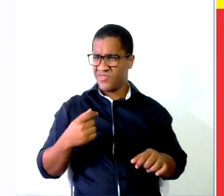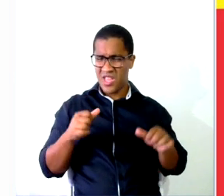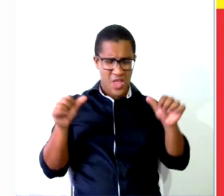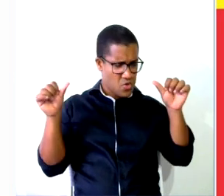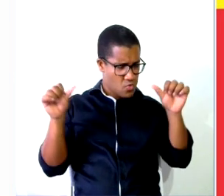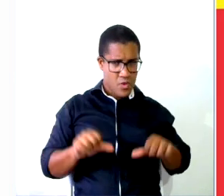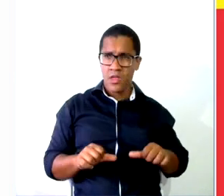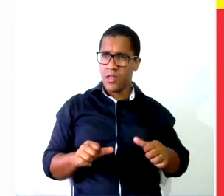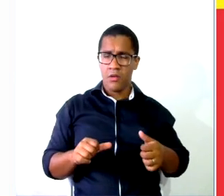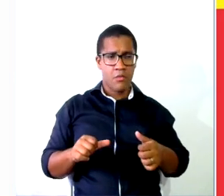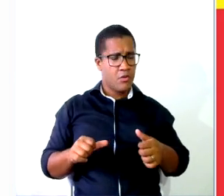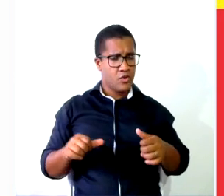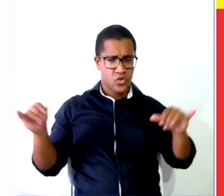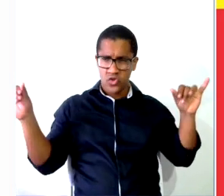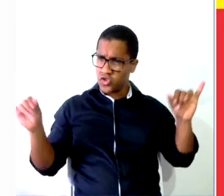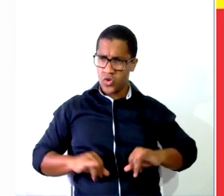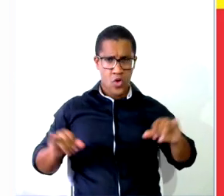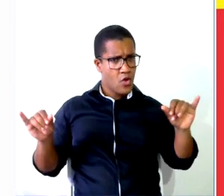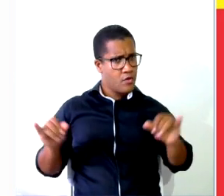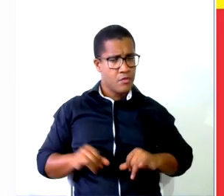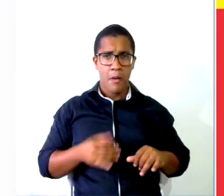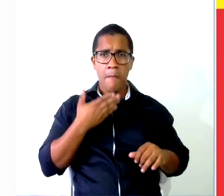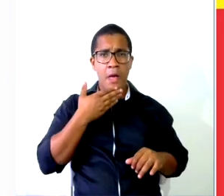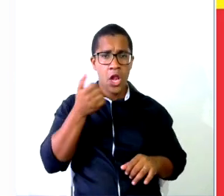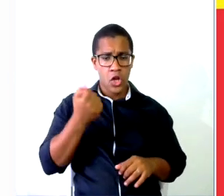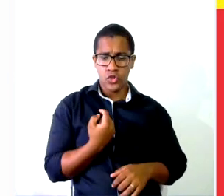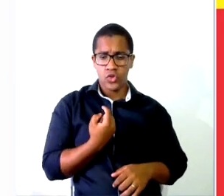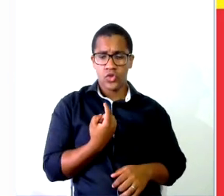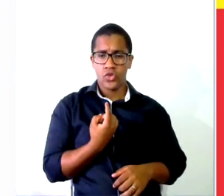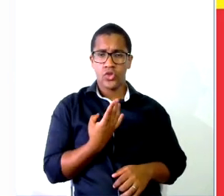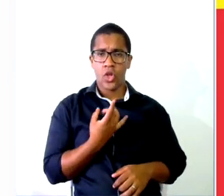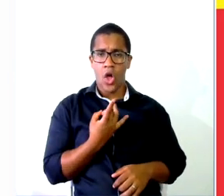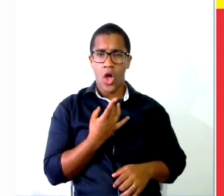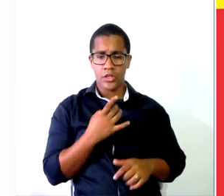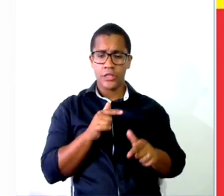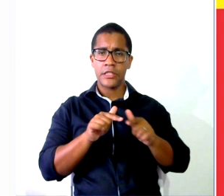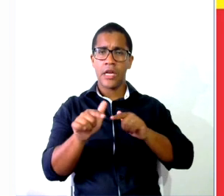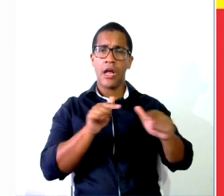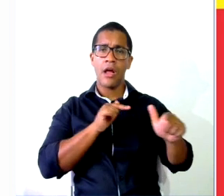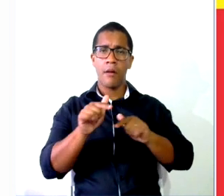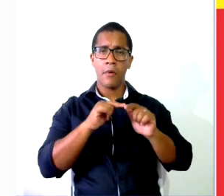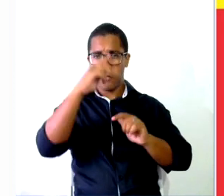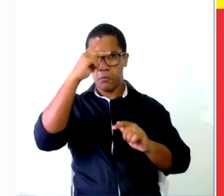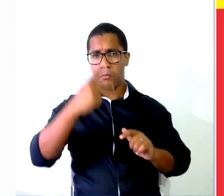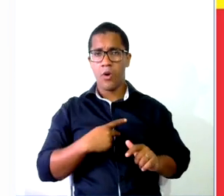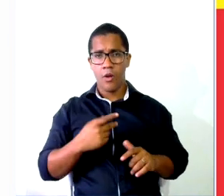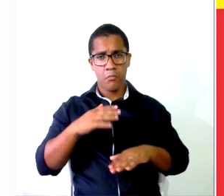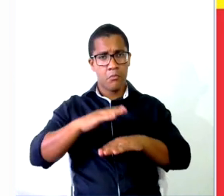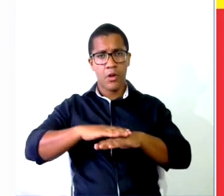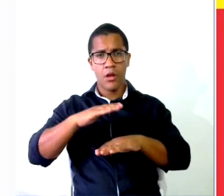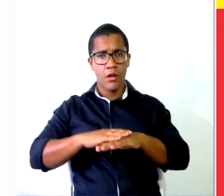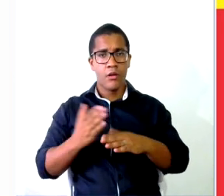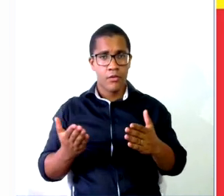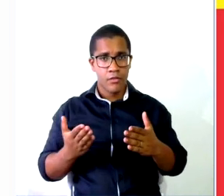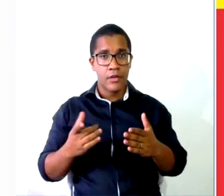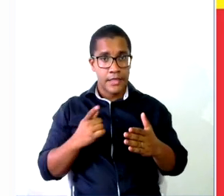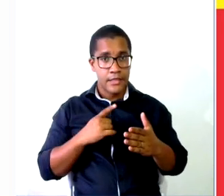grande diferença que existe entre o escravo e o